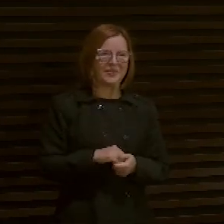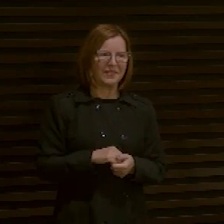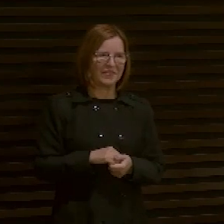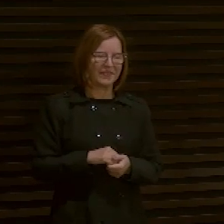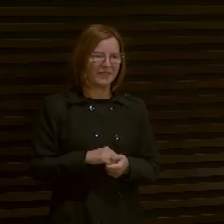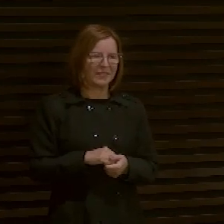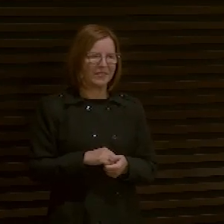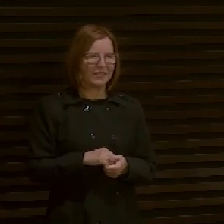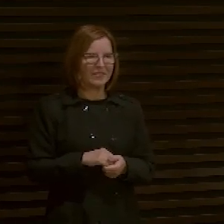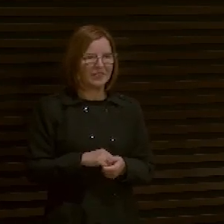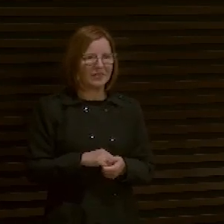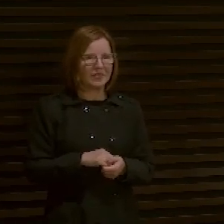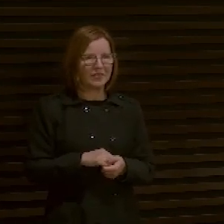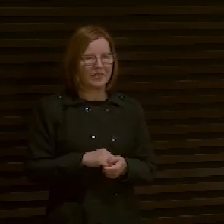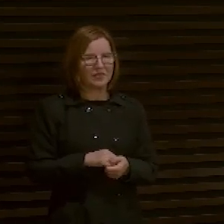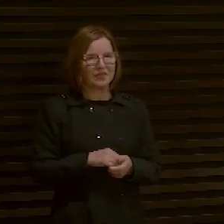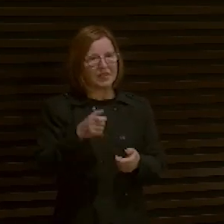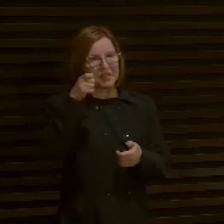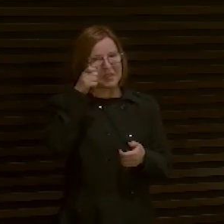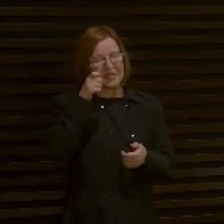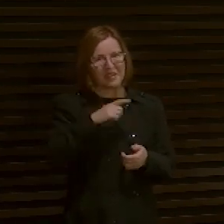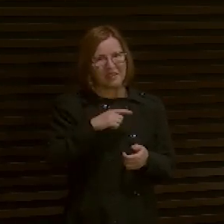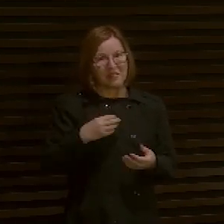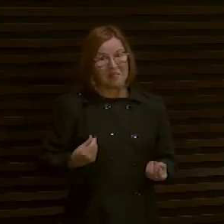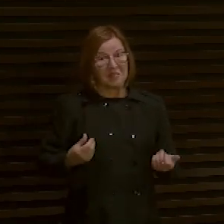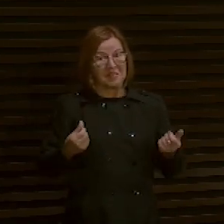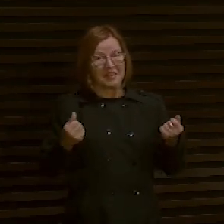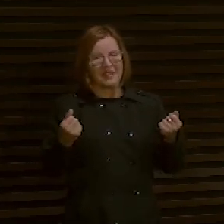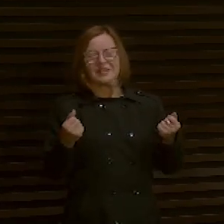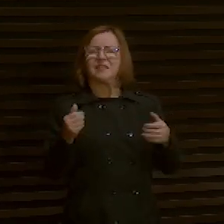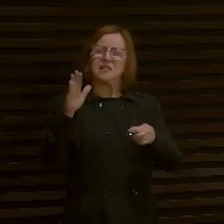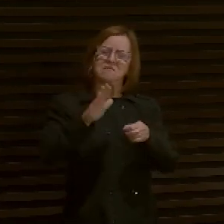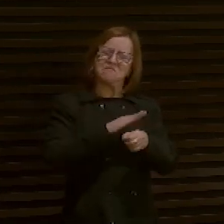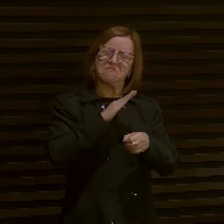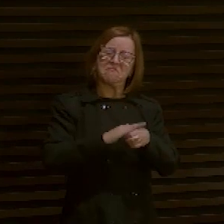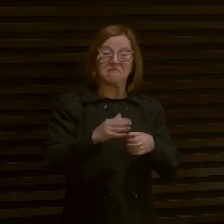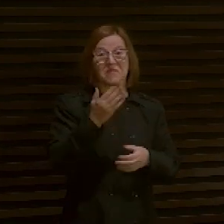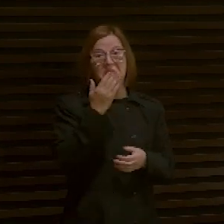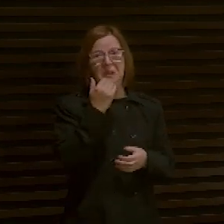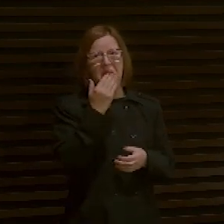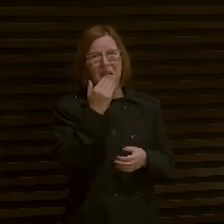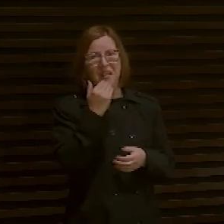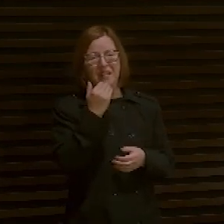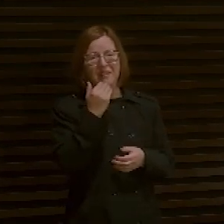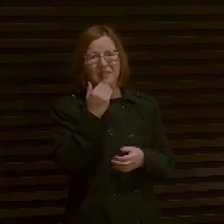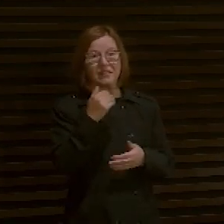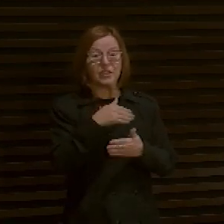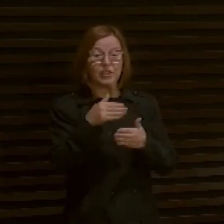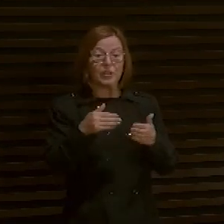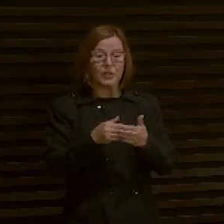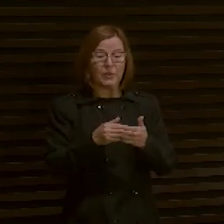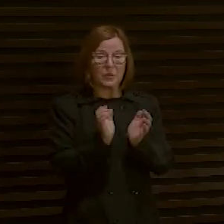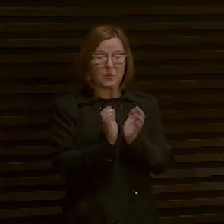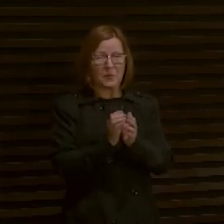E é interessante que eles tinham uma riqueza e uma abundância de alimento de todo o exército sírio que era